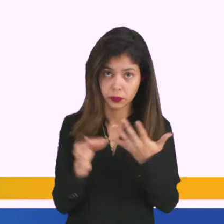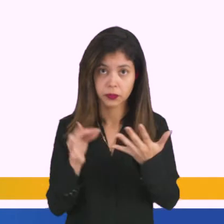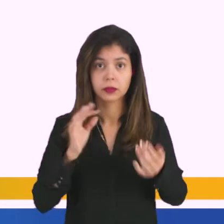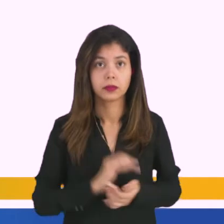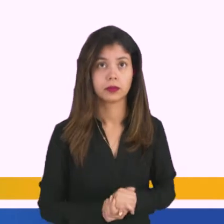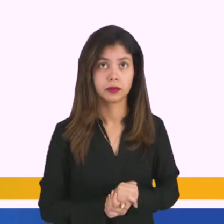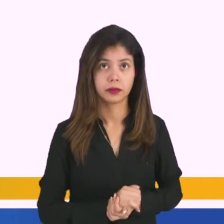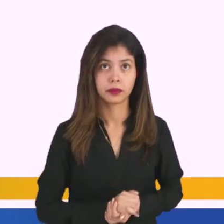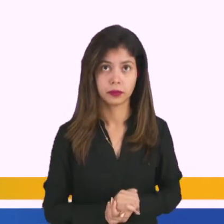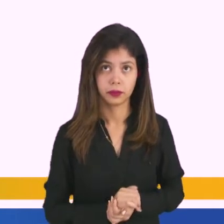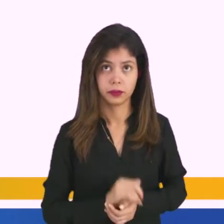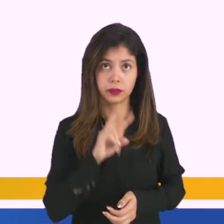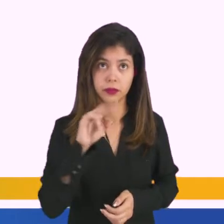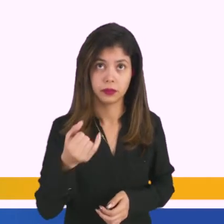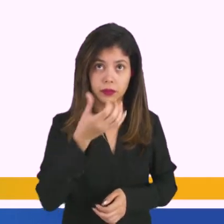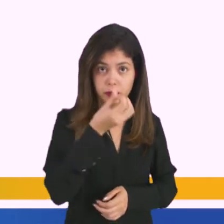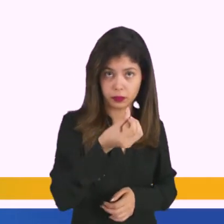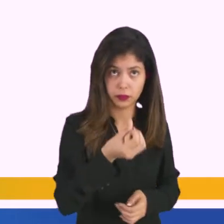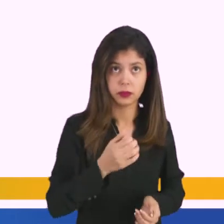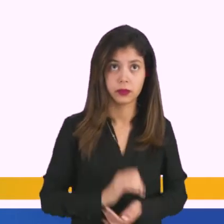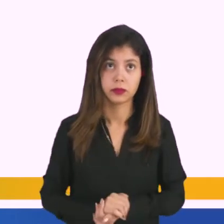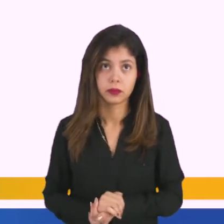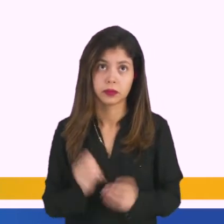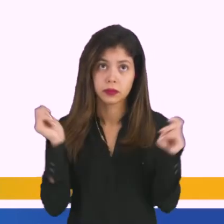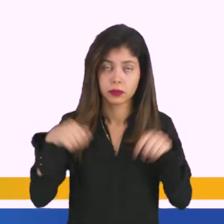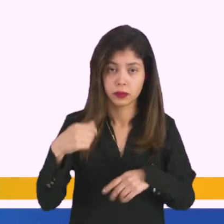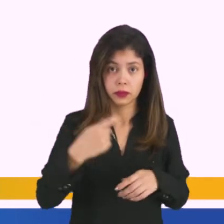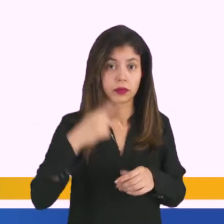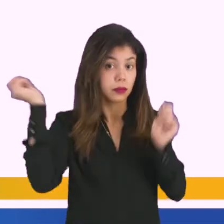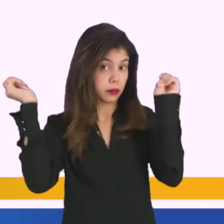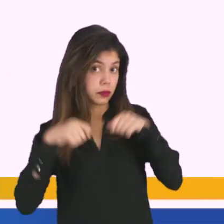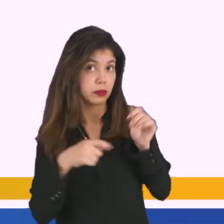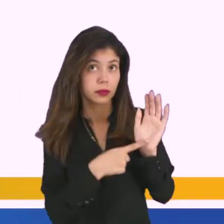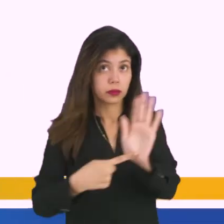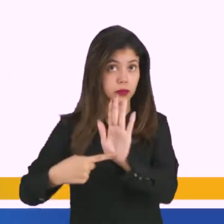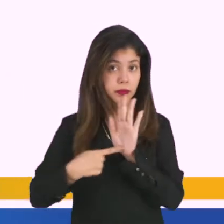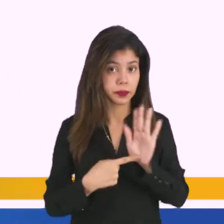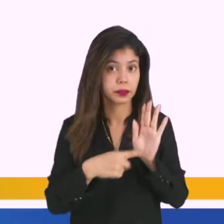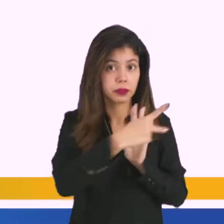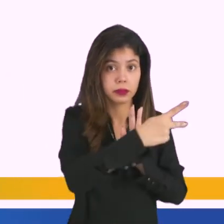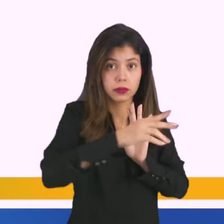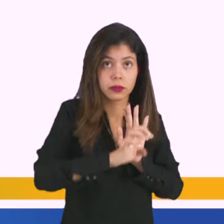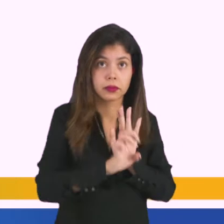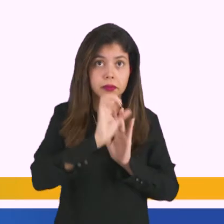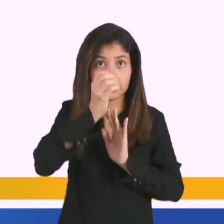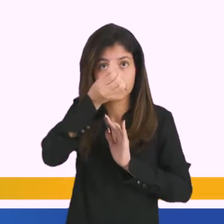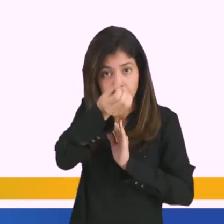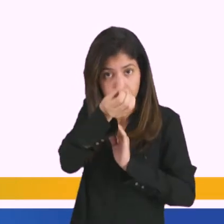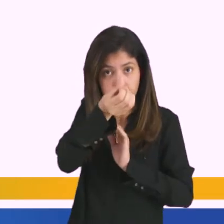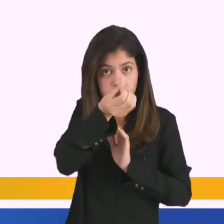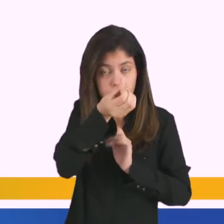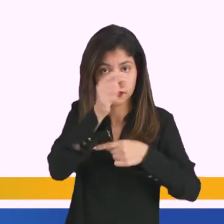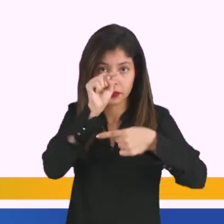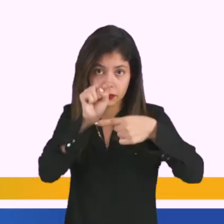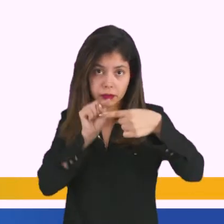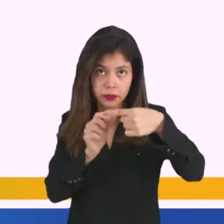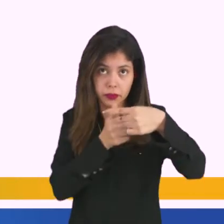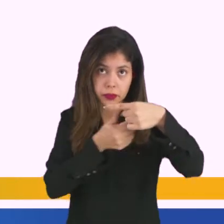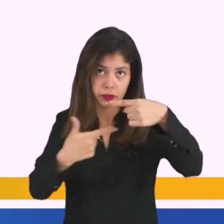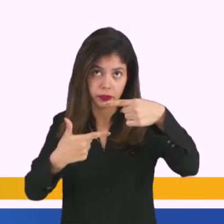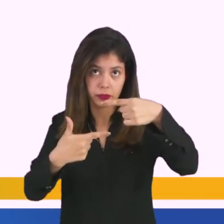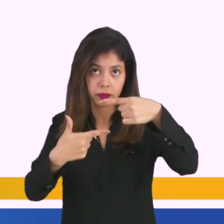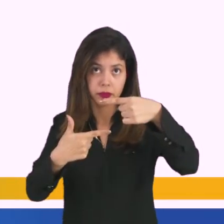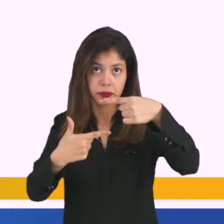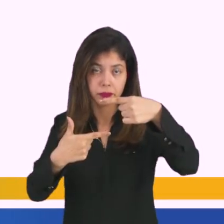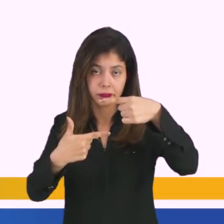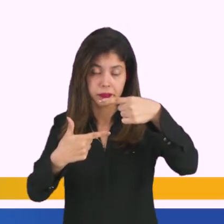né, vai ser igual a 6. Então, pela definição de probabilidade, a probabilidade de E vai ser igual a 6, que são os elementos